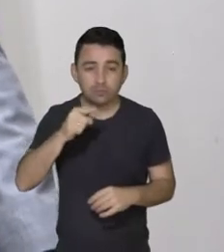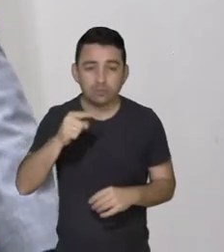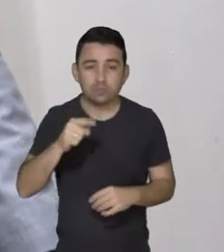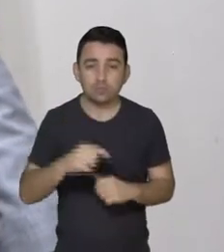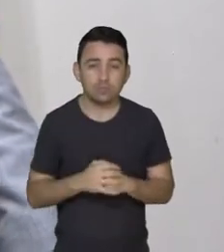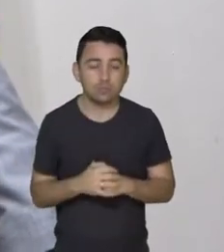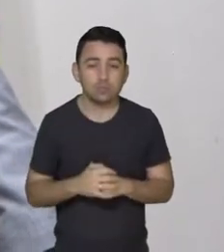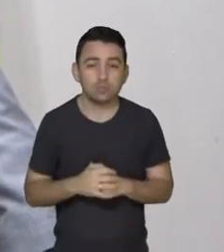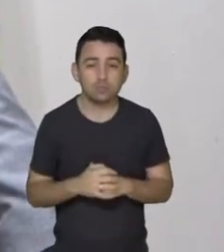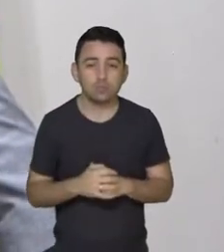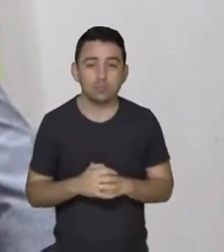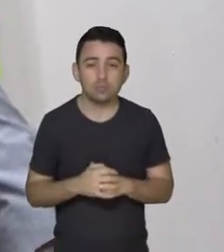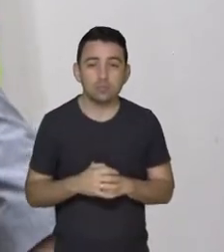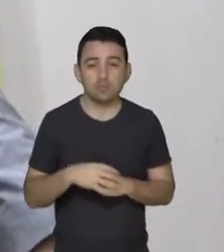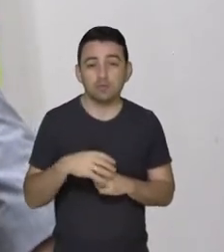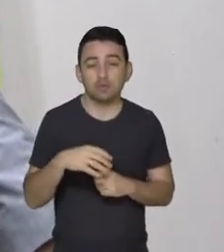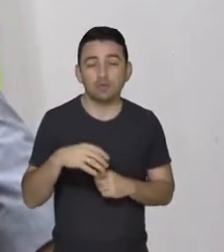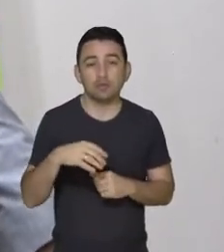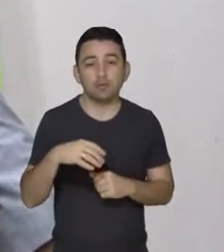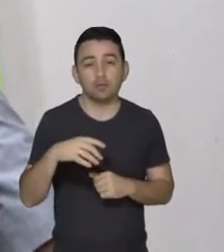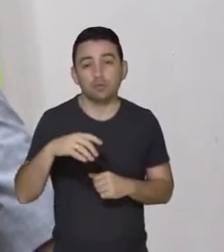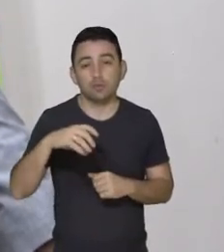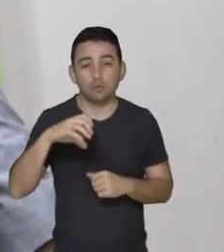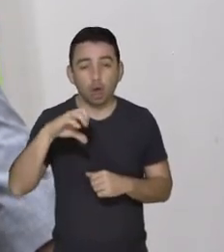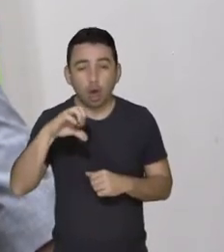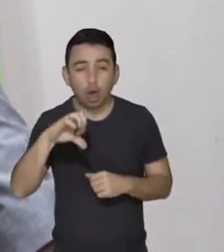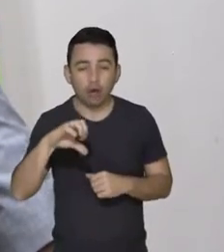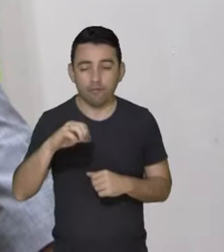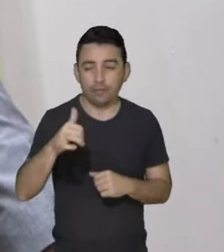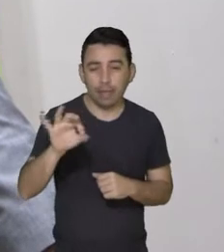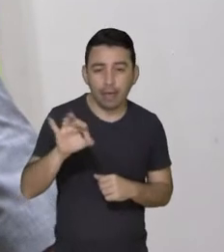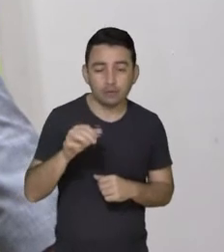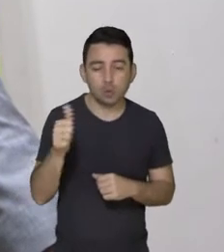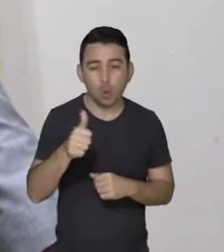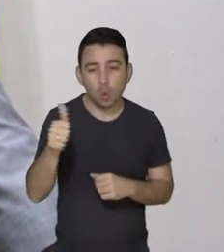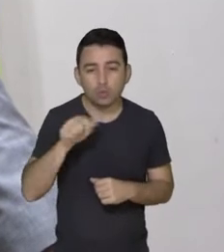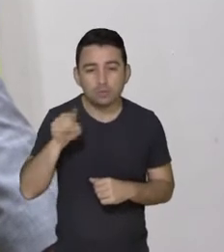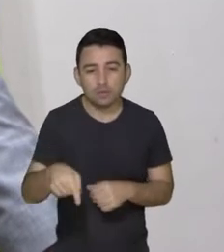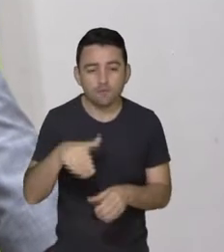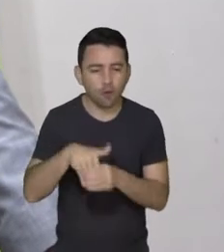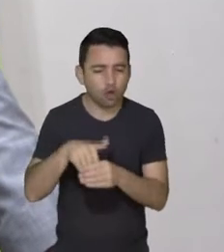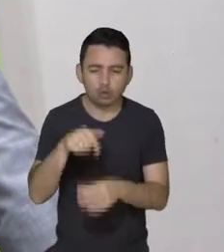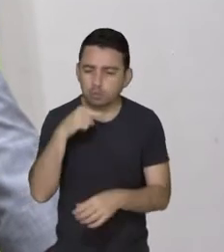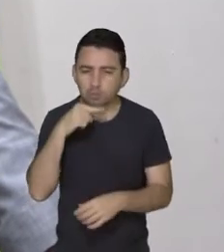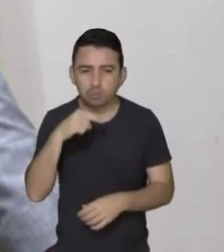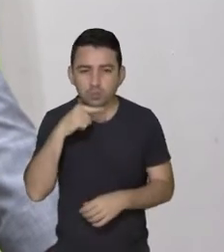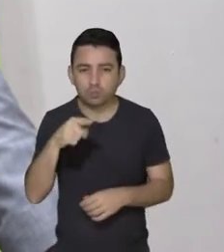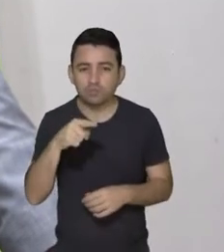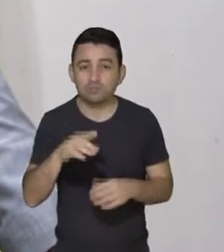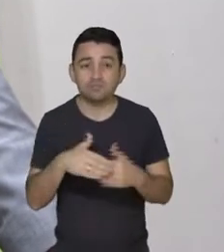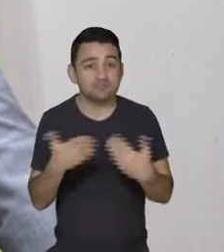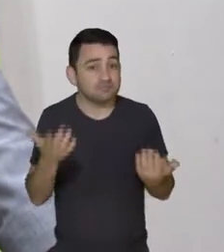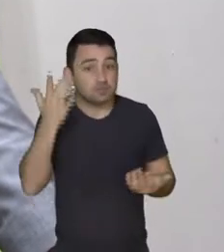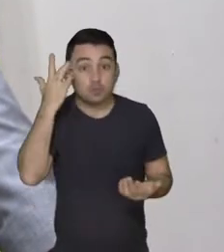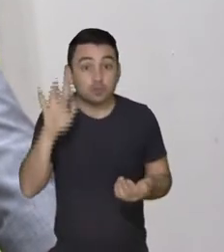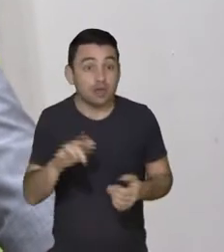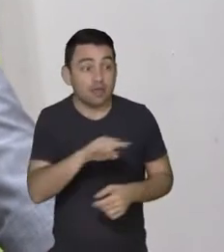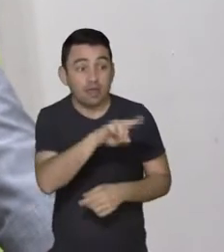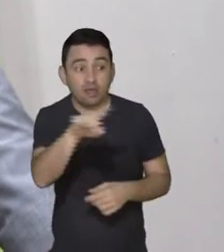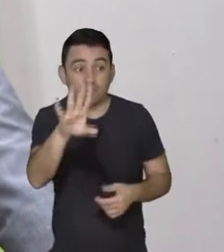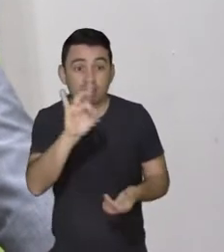dos 9 10 11 mil votos eu não sei qual a realidade que eles trabalham e